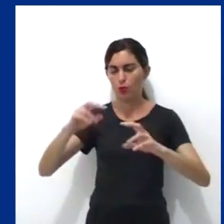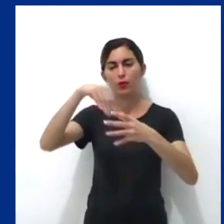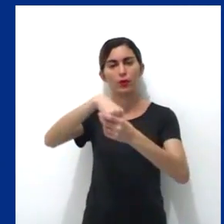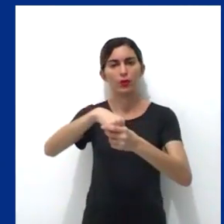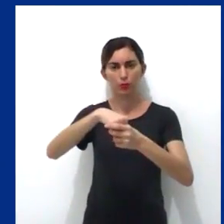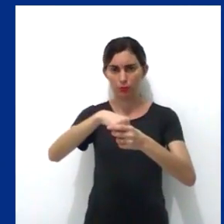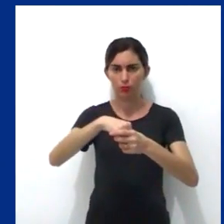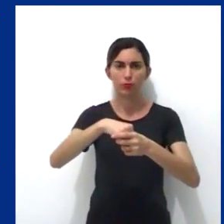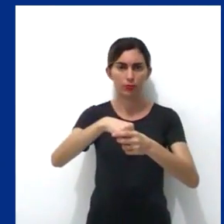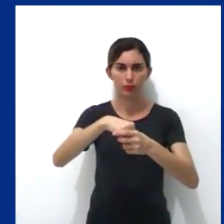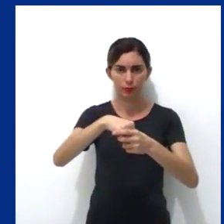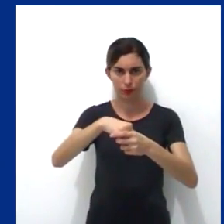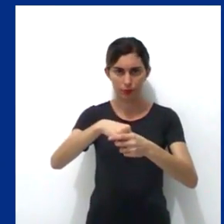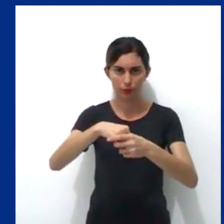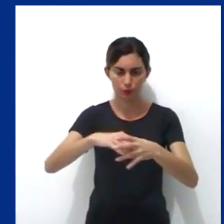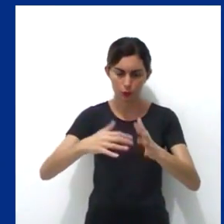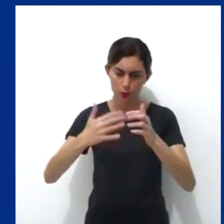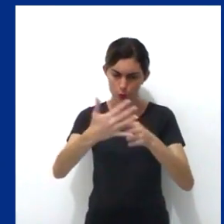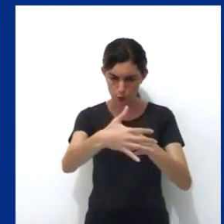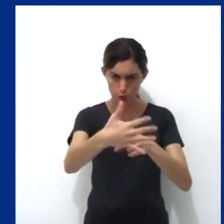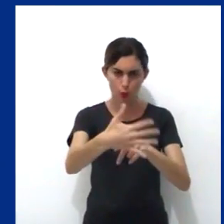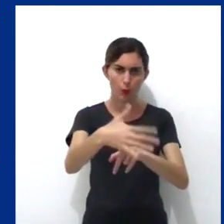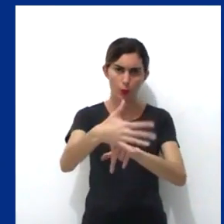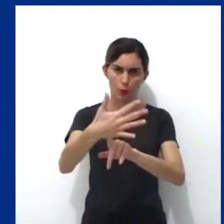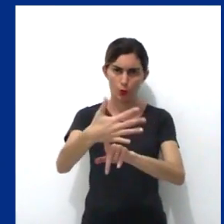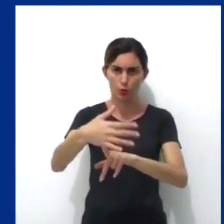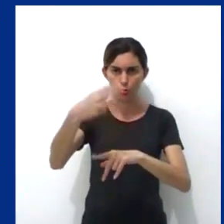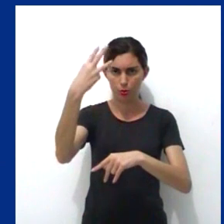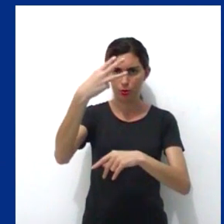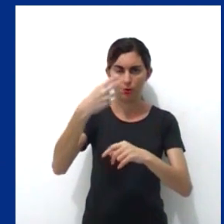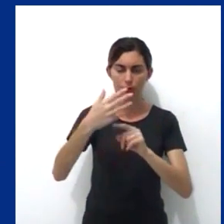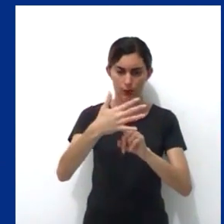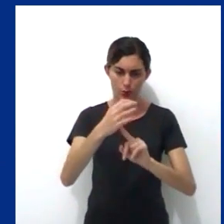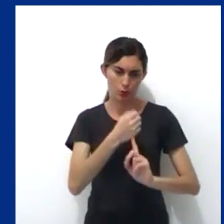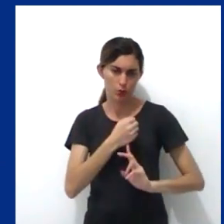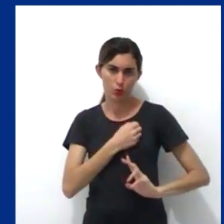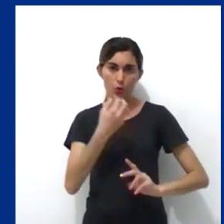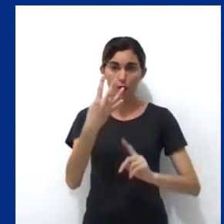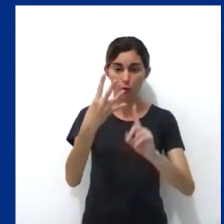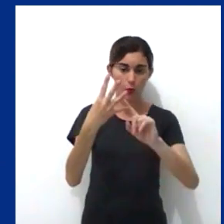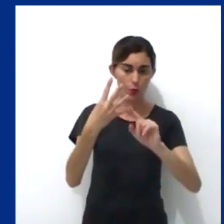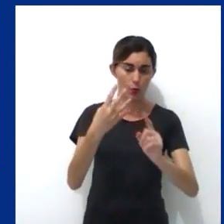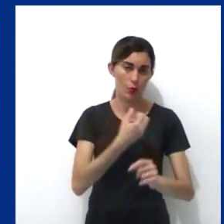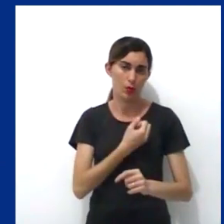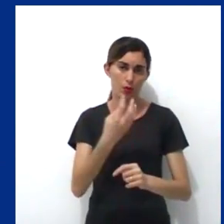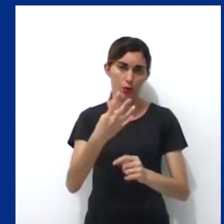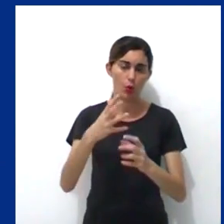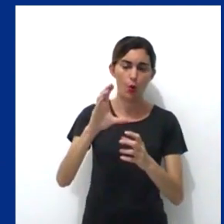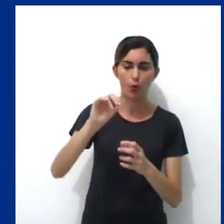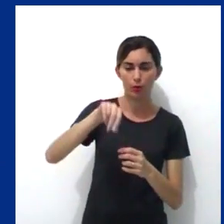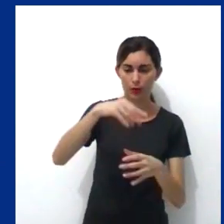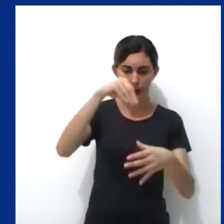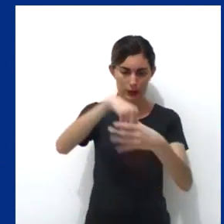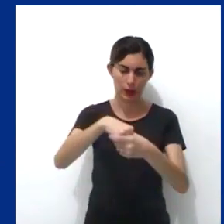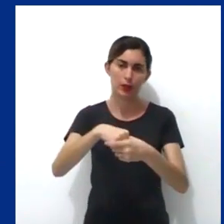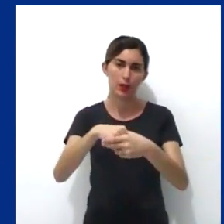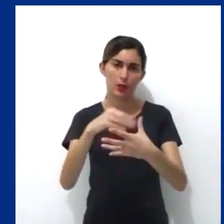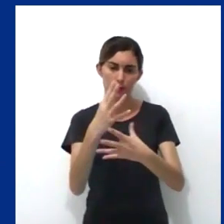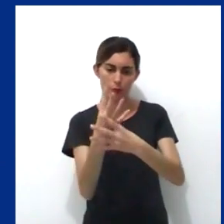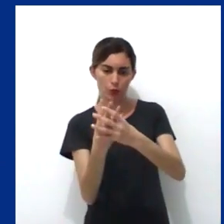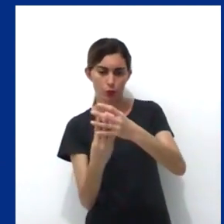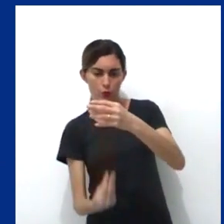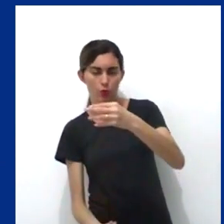Ele vai fazer feito um braço assim, ó, esse movimento, né? E isso vai fazer movimentar a roda da locomotiva. E aí